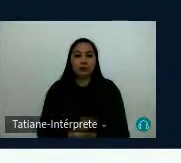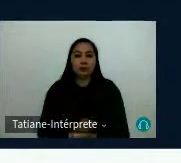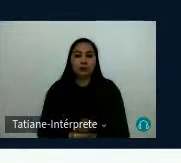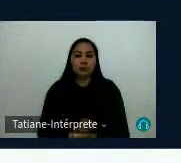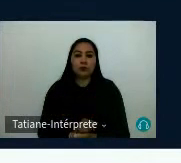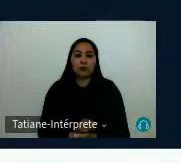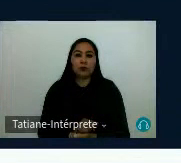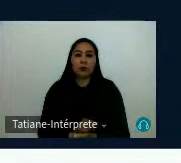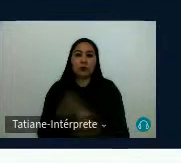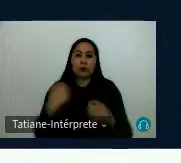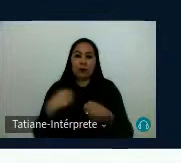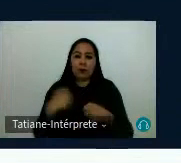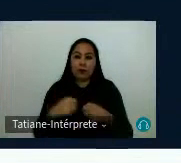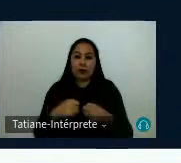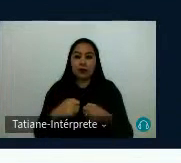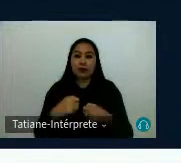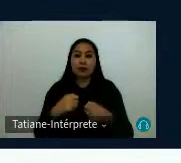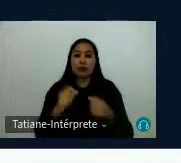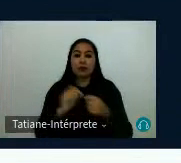extrapolar